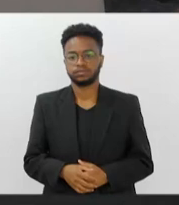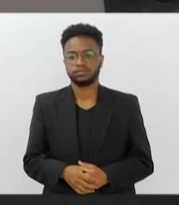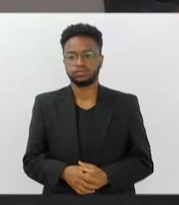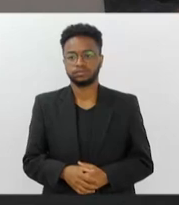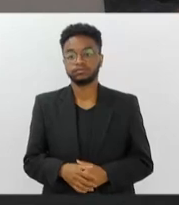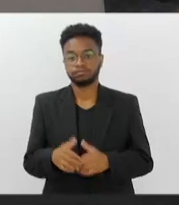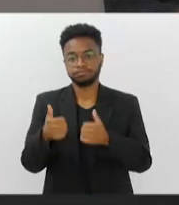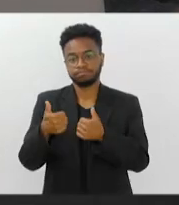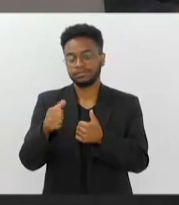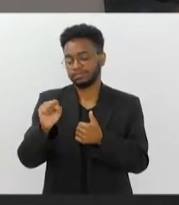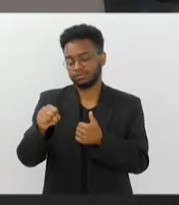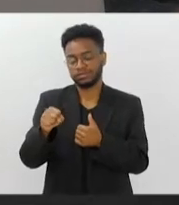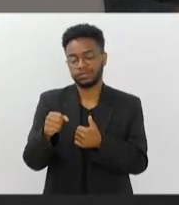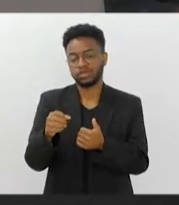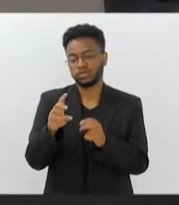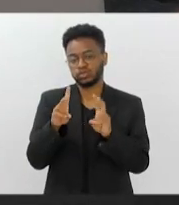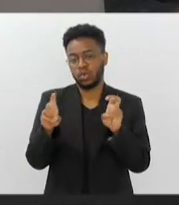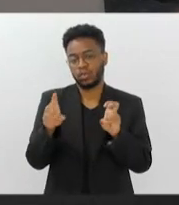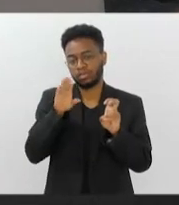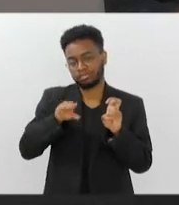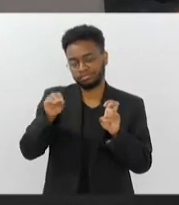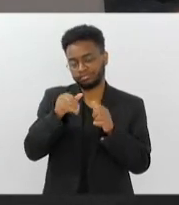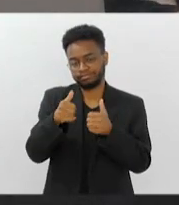da oralidade. Tá bom.